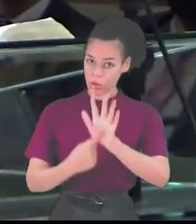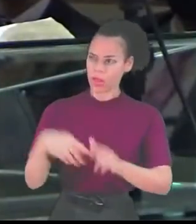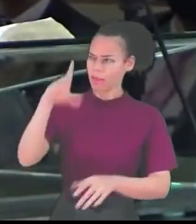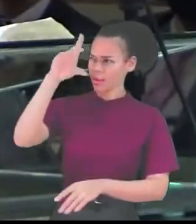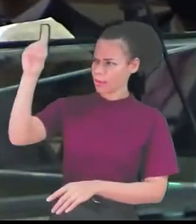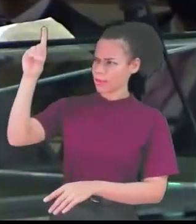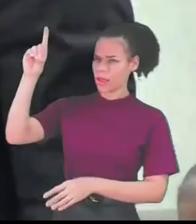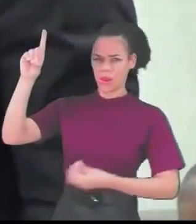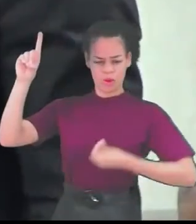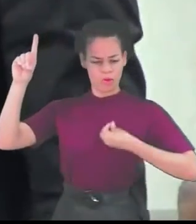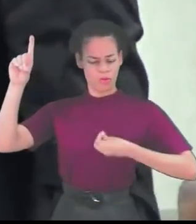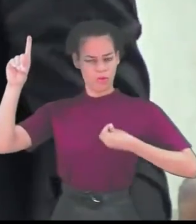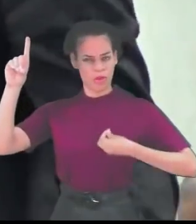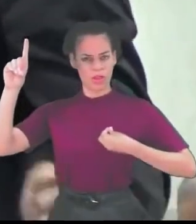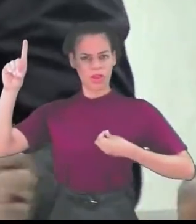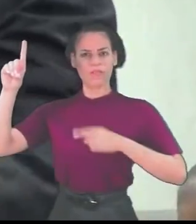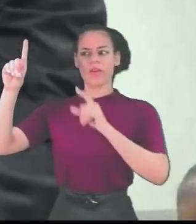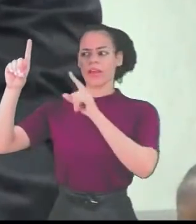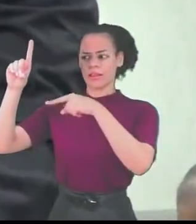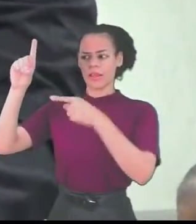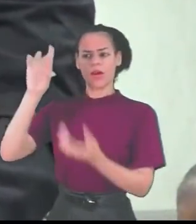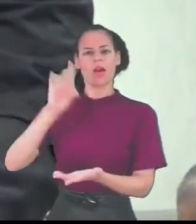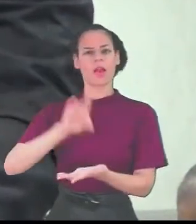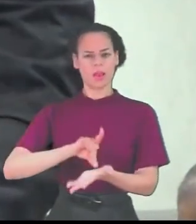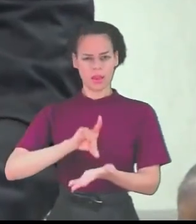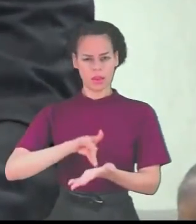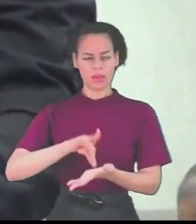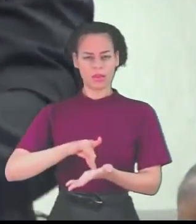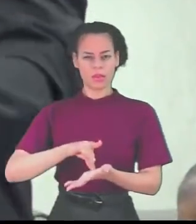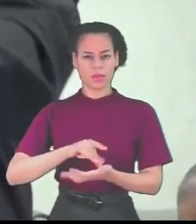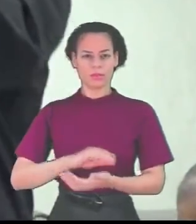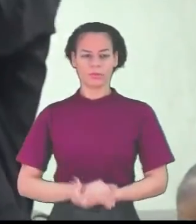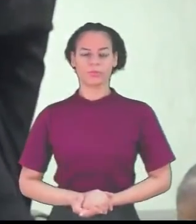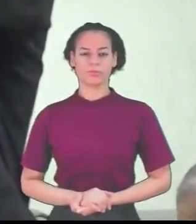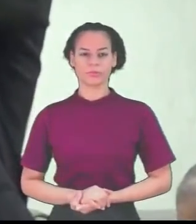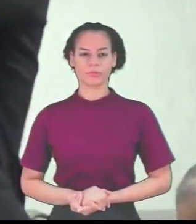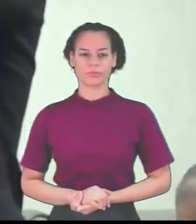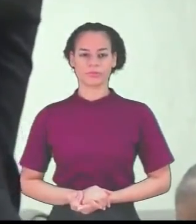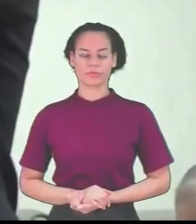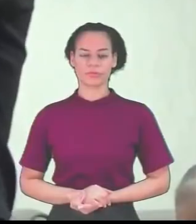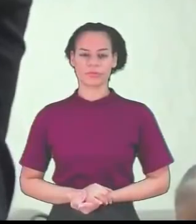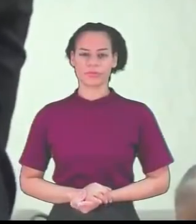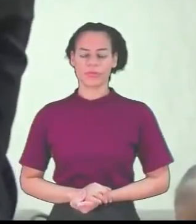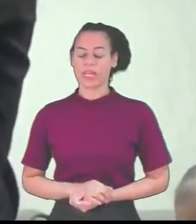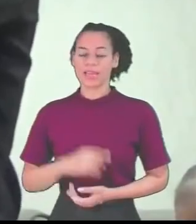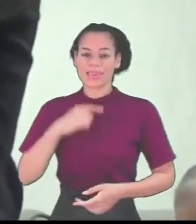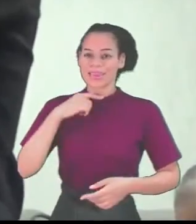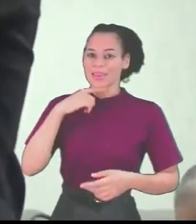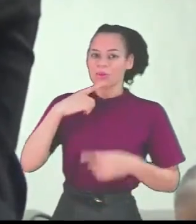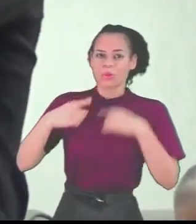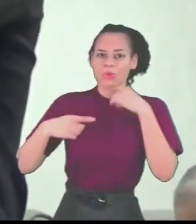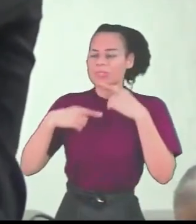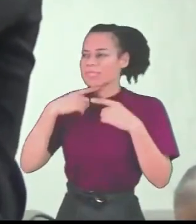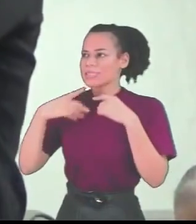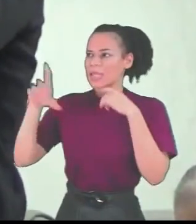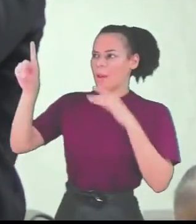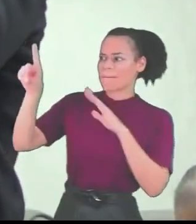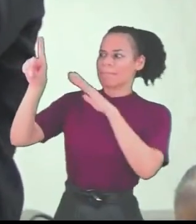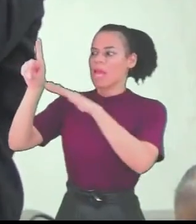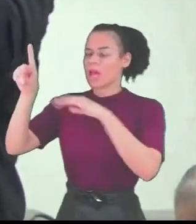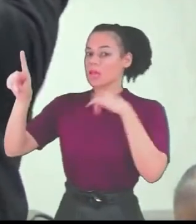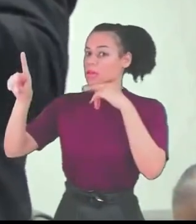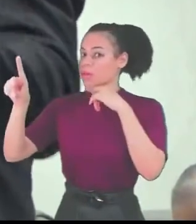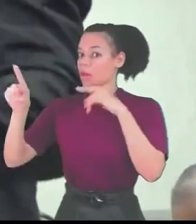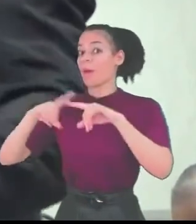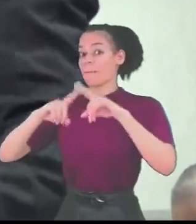que Deus é real é que apesar de Deus não ser palpável Deus